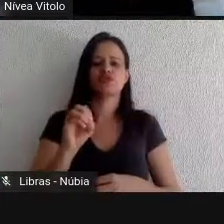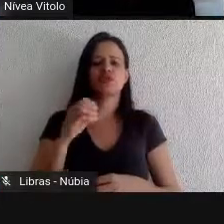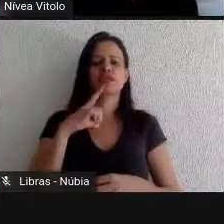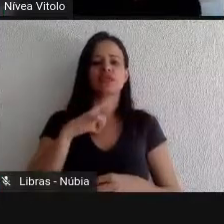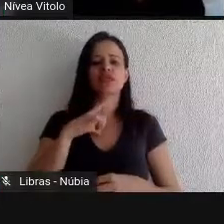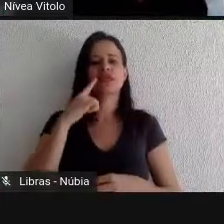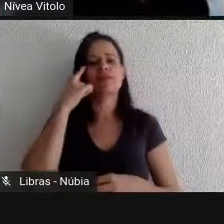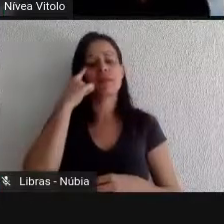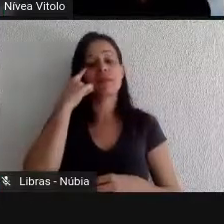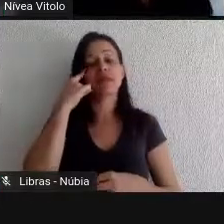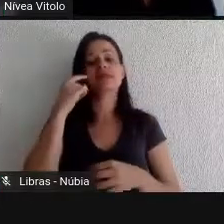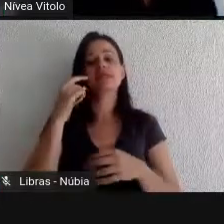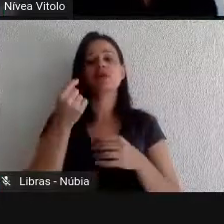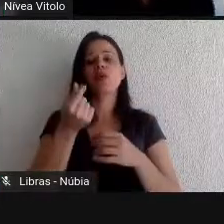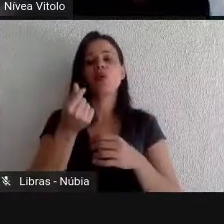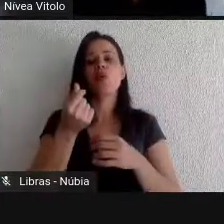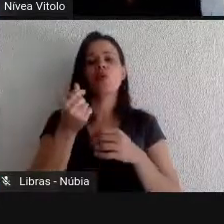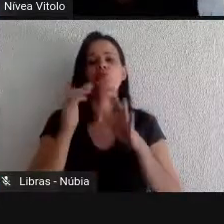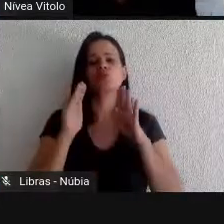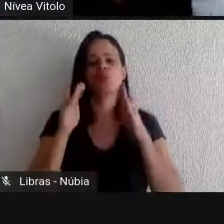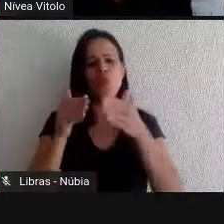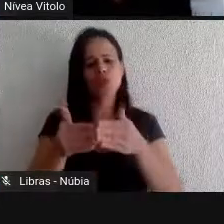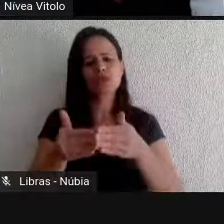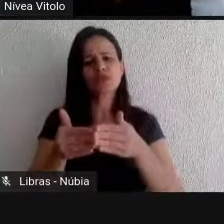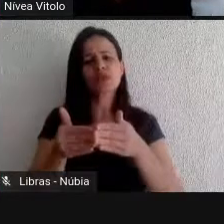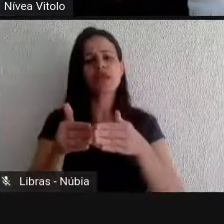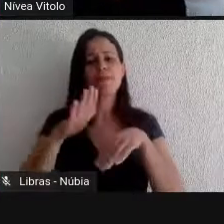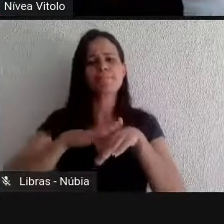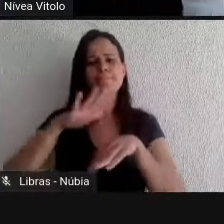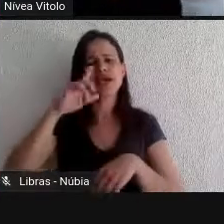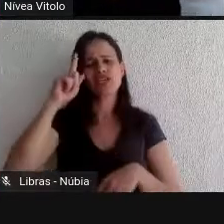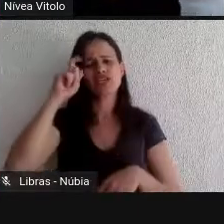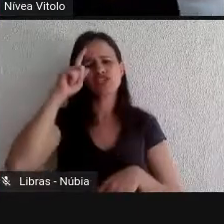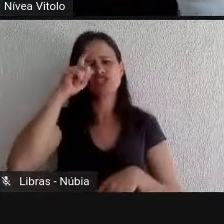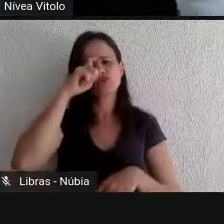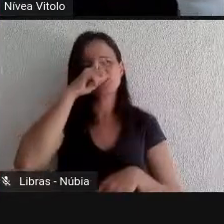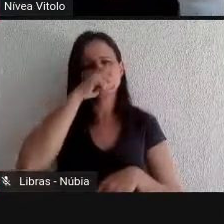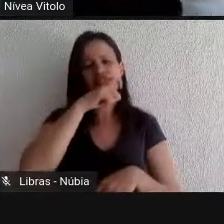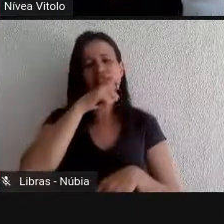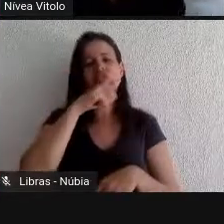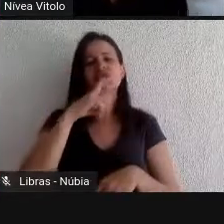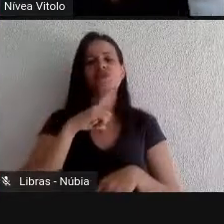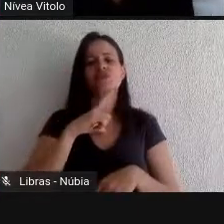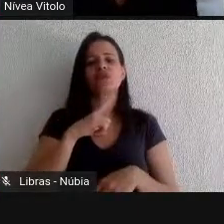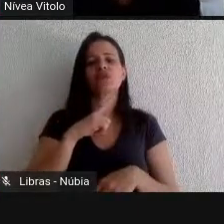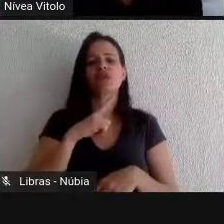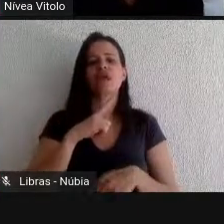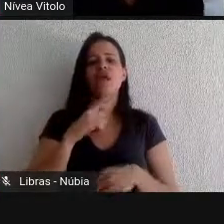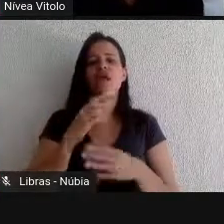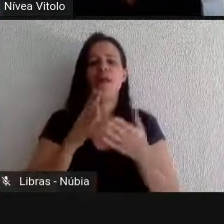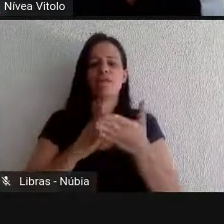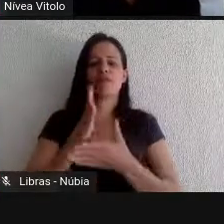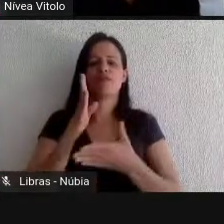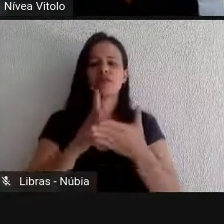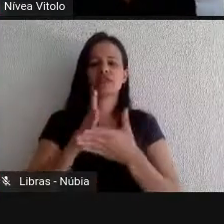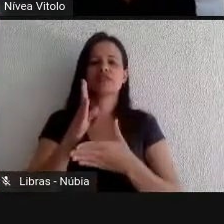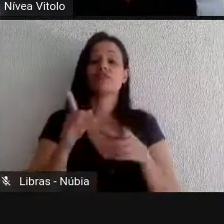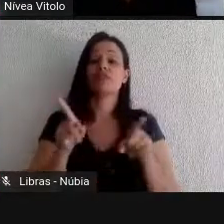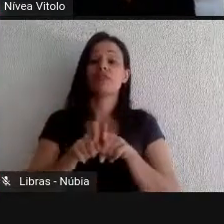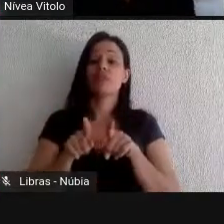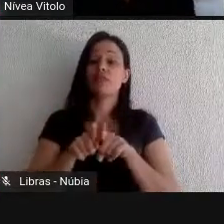concederem custos concentrados e serem mais difíceis de obter aprovação,